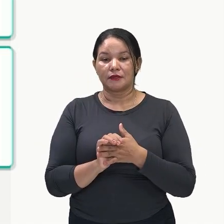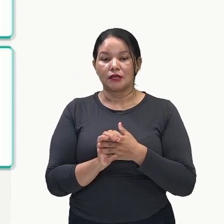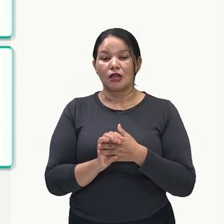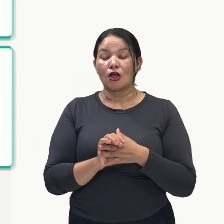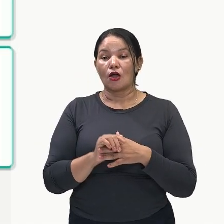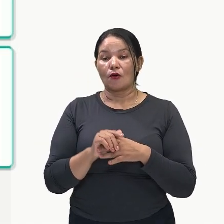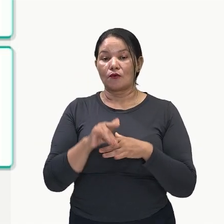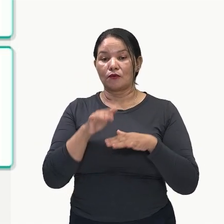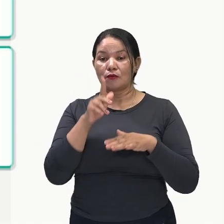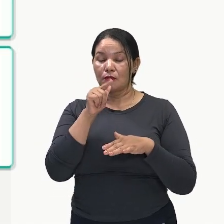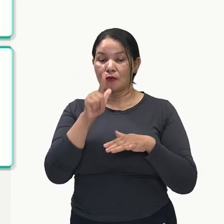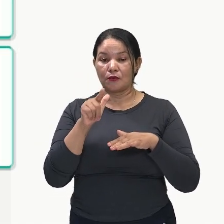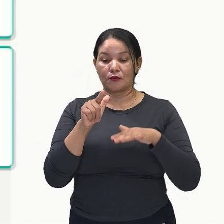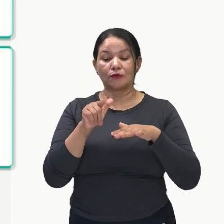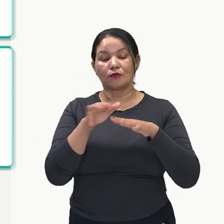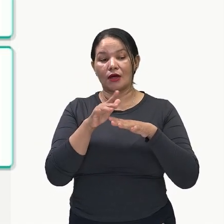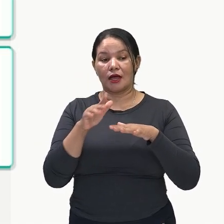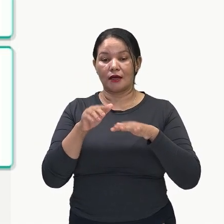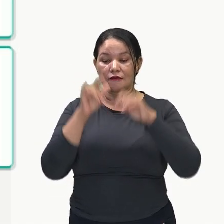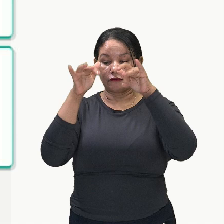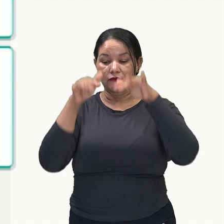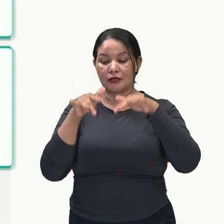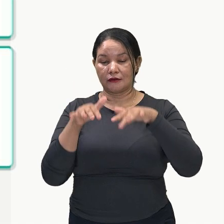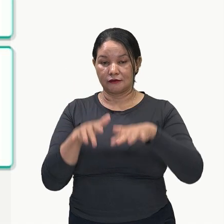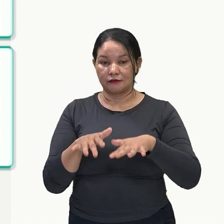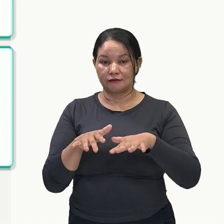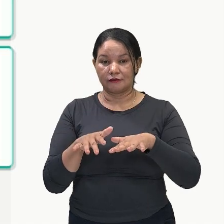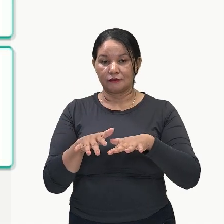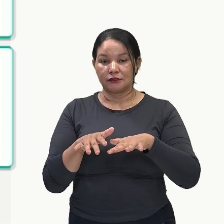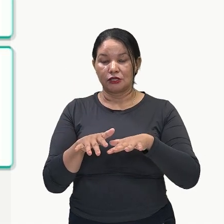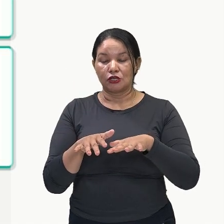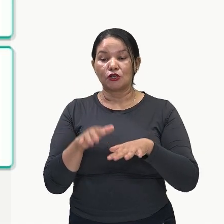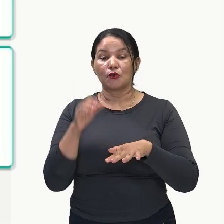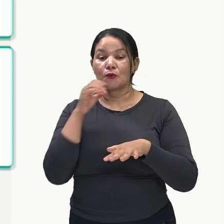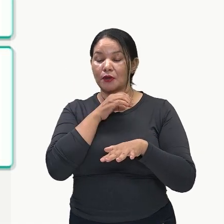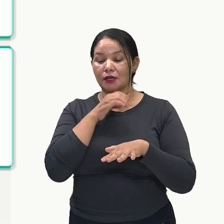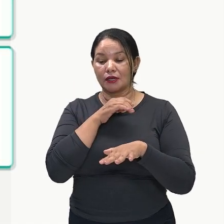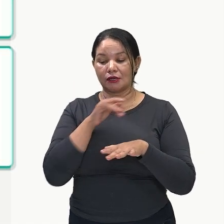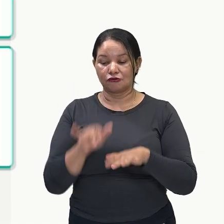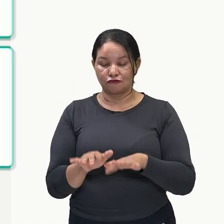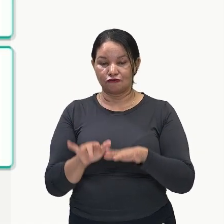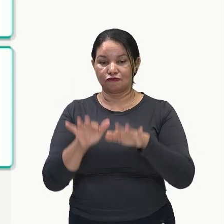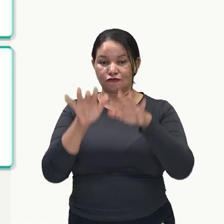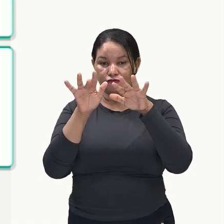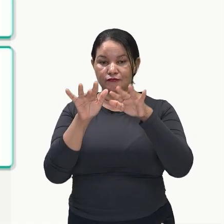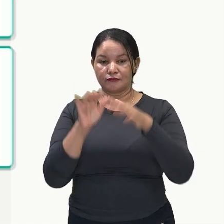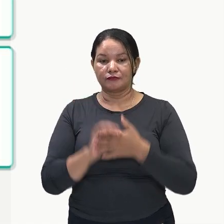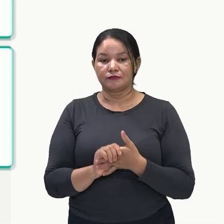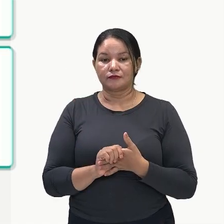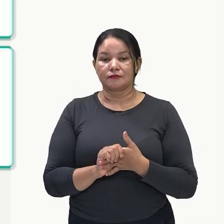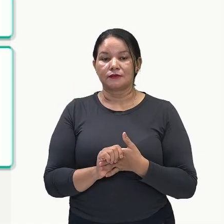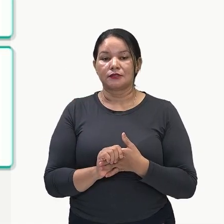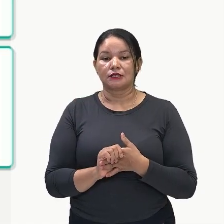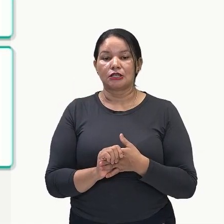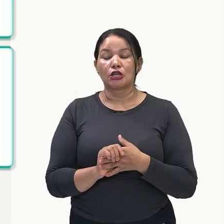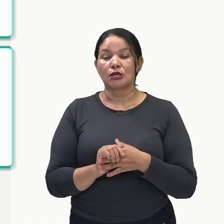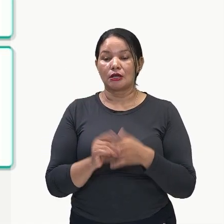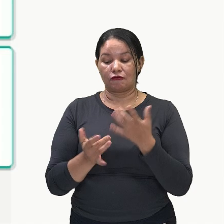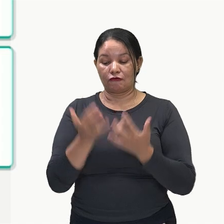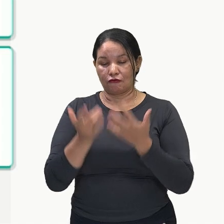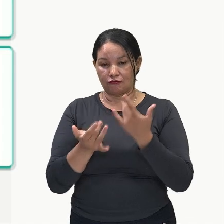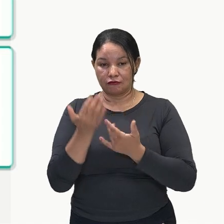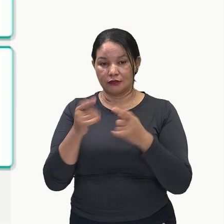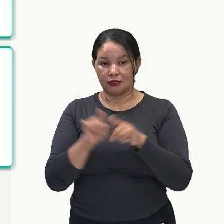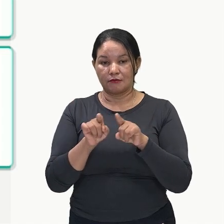sobe, certo? Então, a água fervendo, a parte, né, aquecida sobe e a